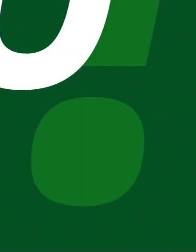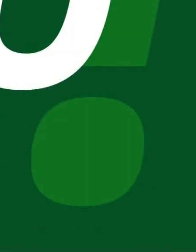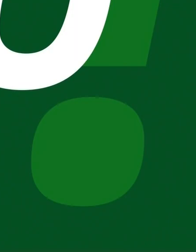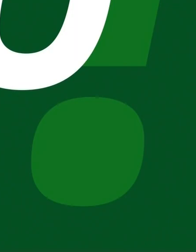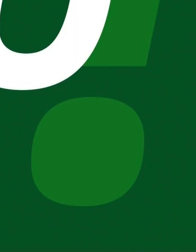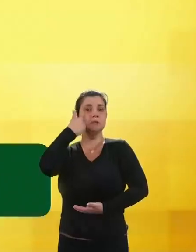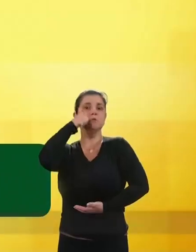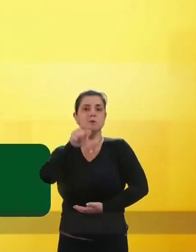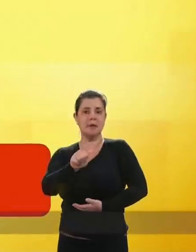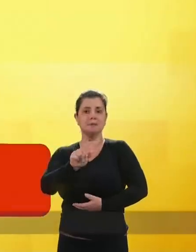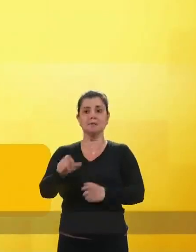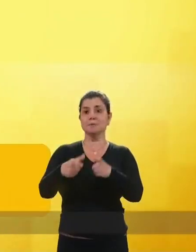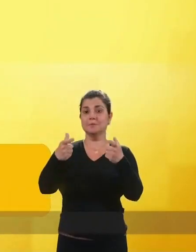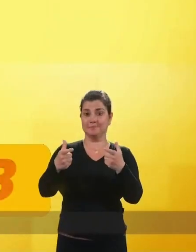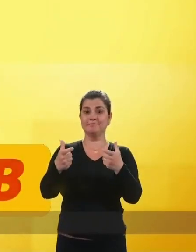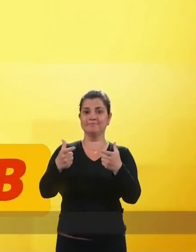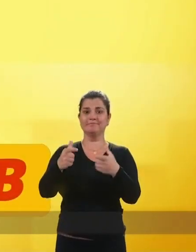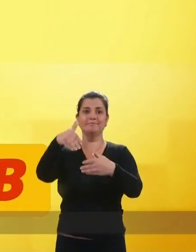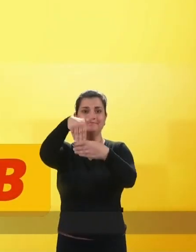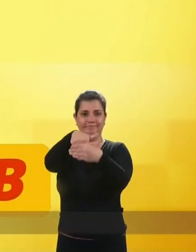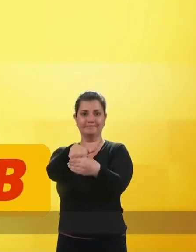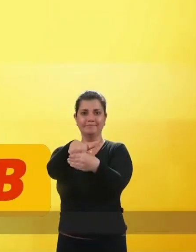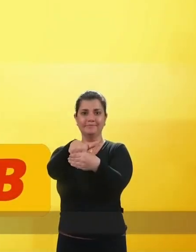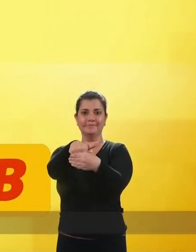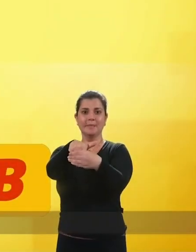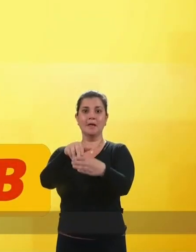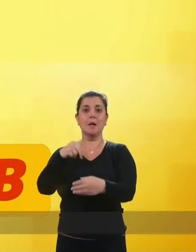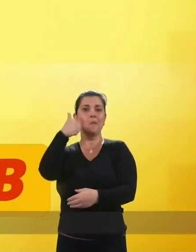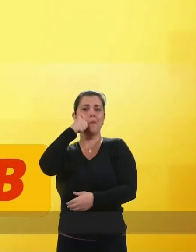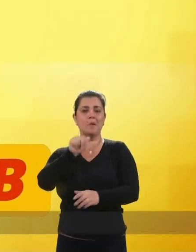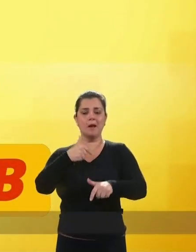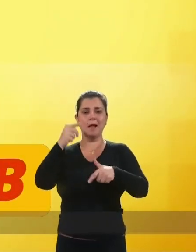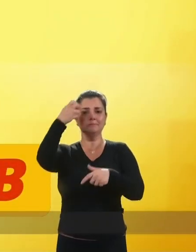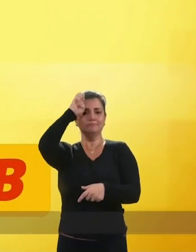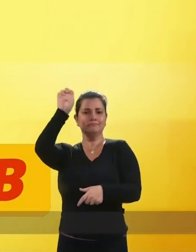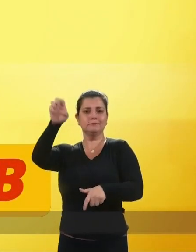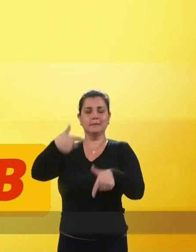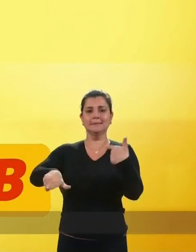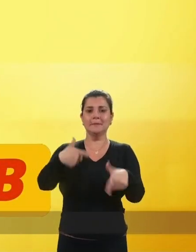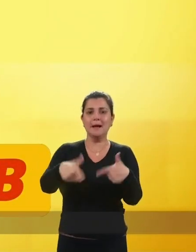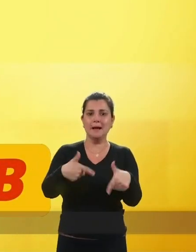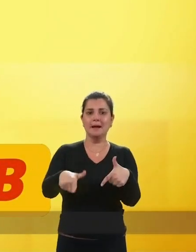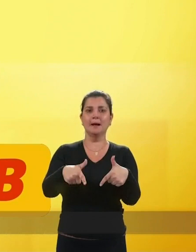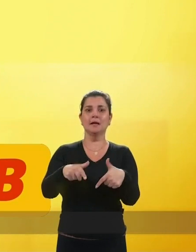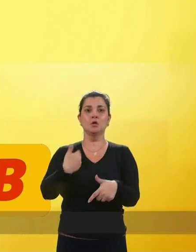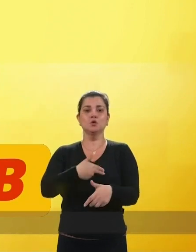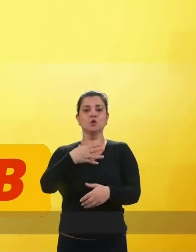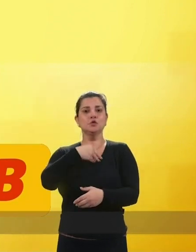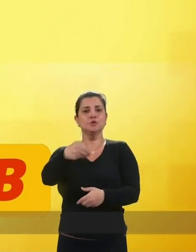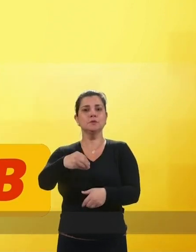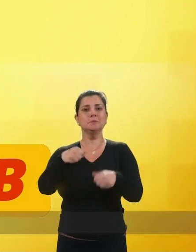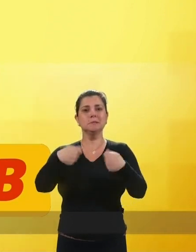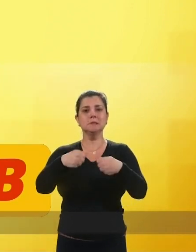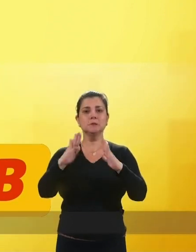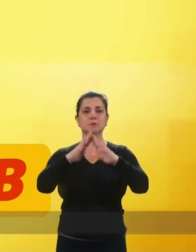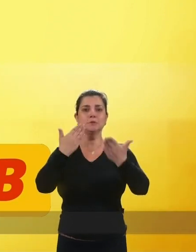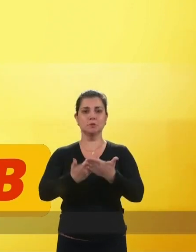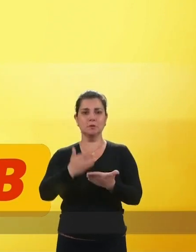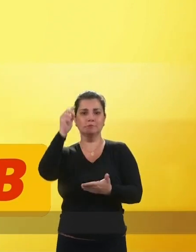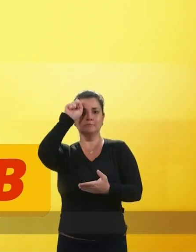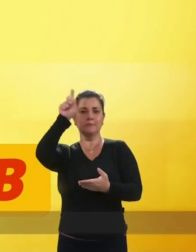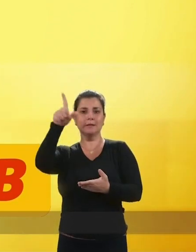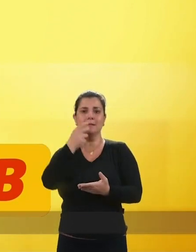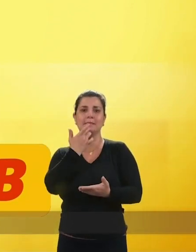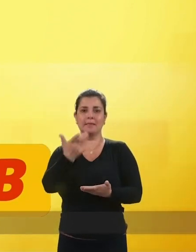PSB. Nós, mulheres, somos a maioria do eleitorado. Mulher empreendedora, mulher trabalhadora. Nossos filhos precisam de